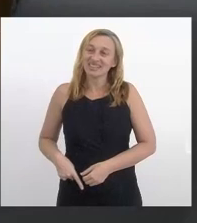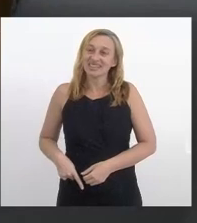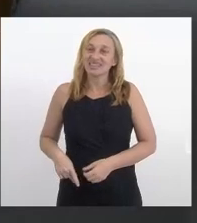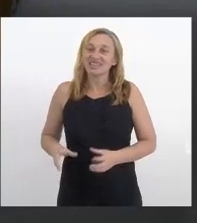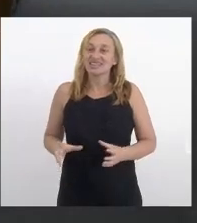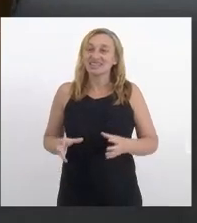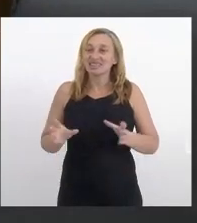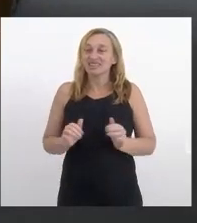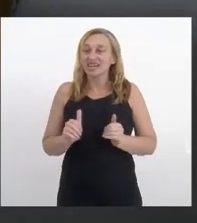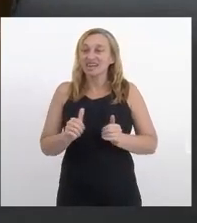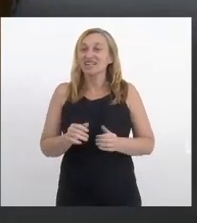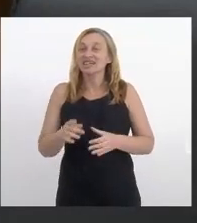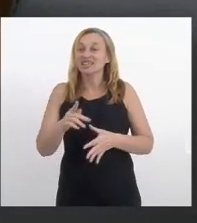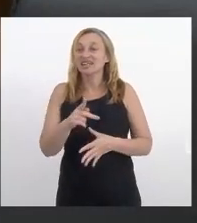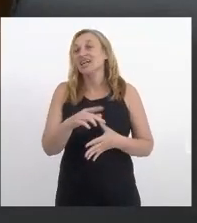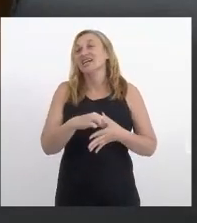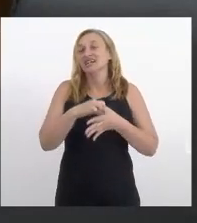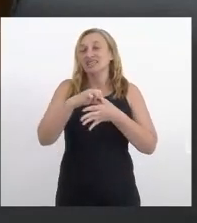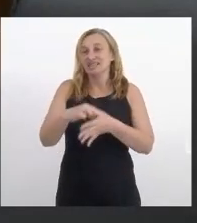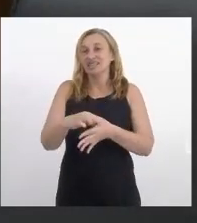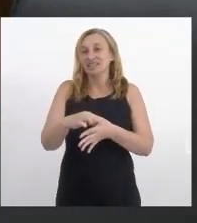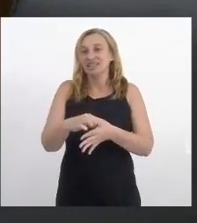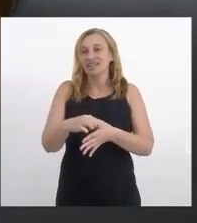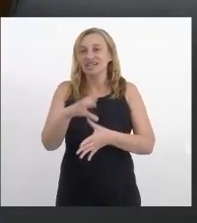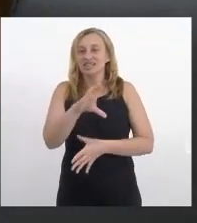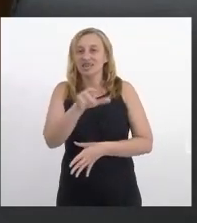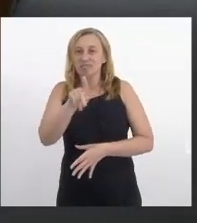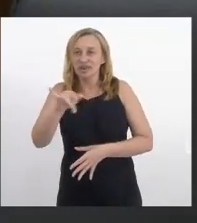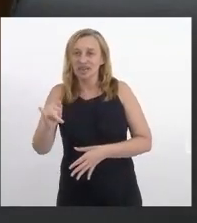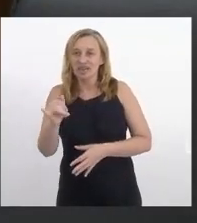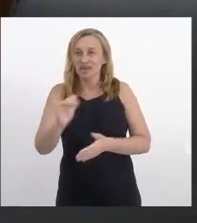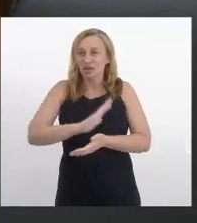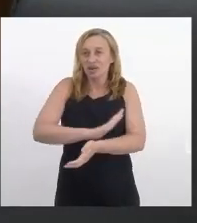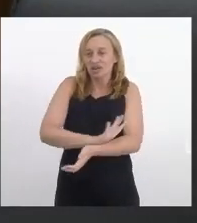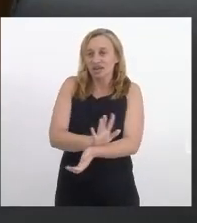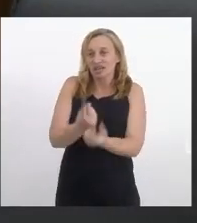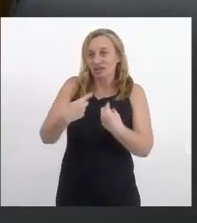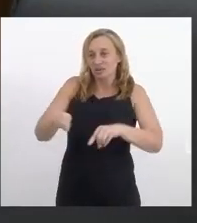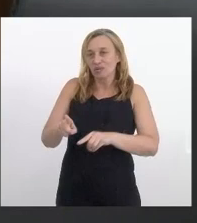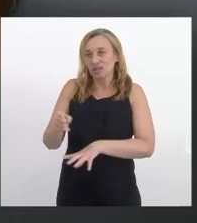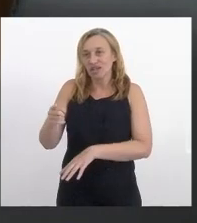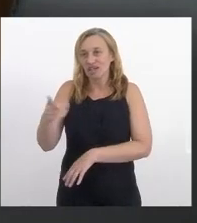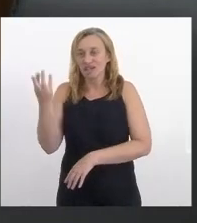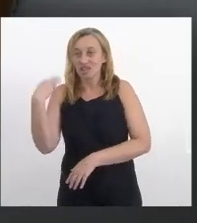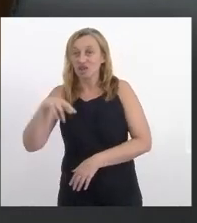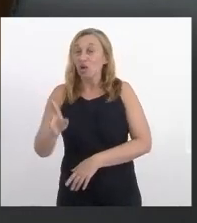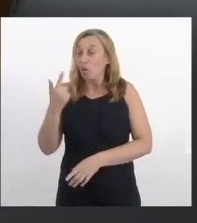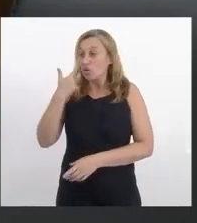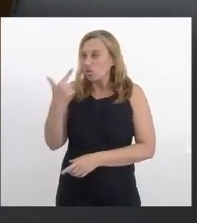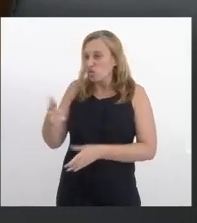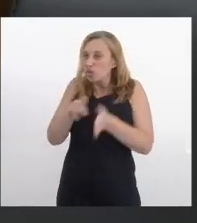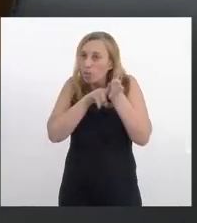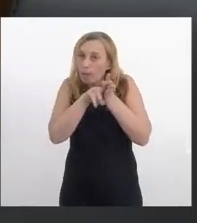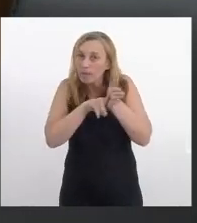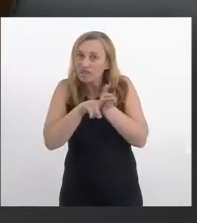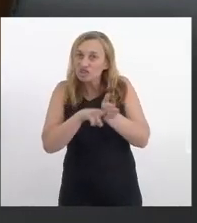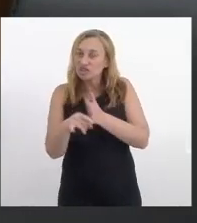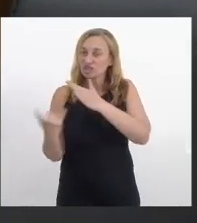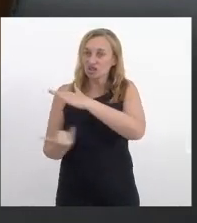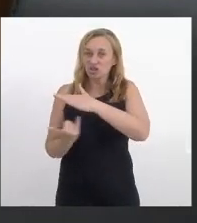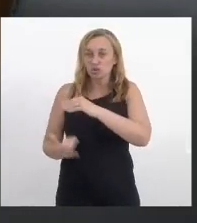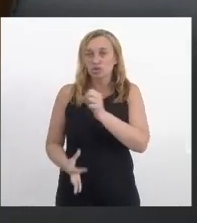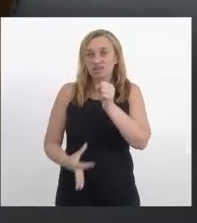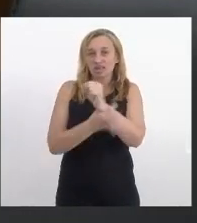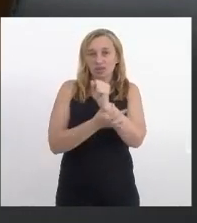da intolerância religiosa. Eu, quando verifiquei uma pesquisa do Instituto de